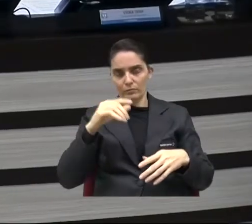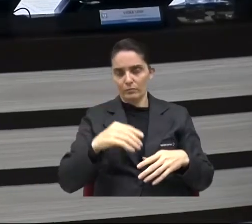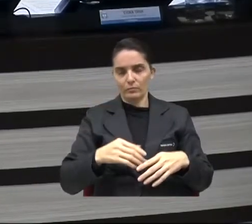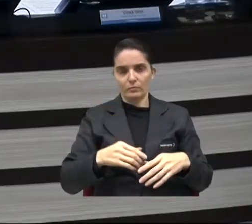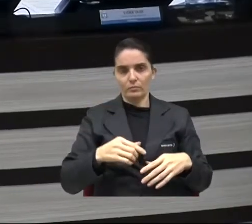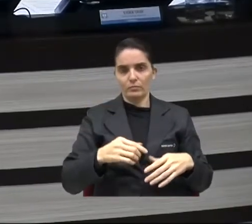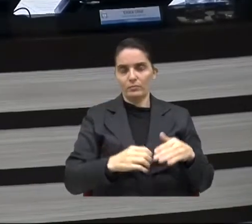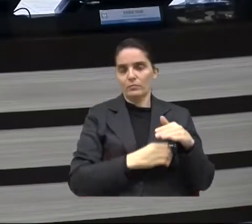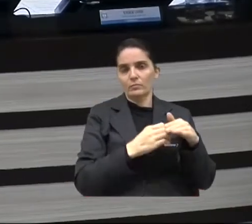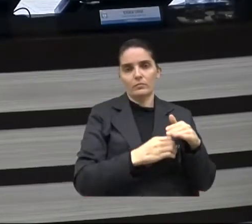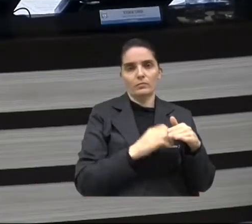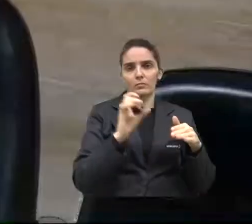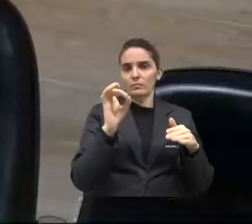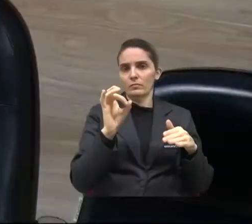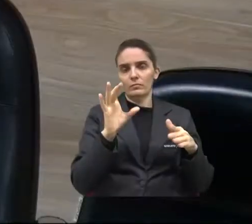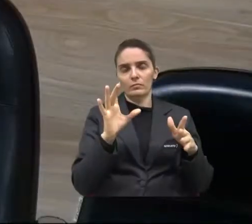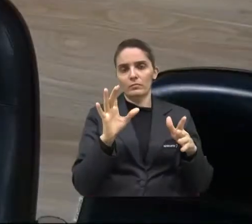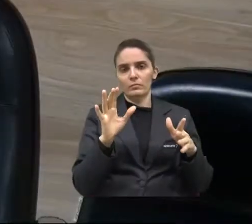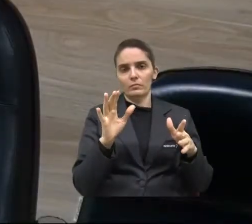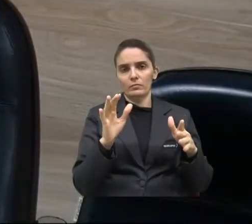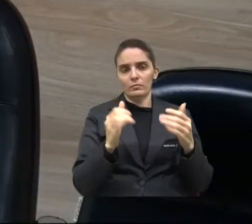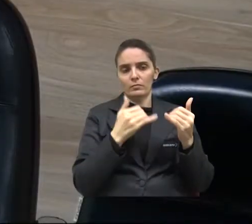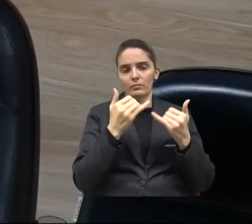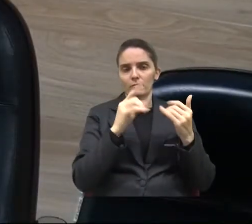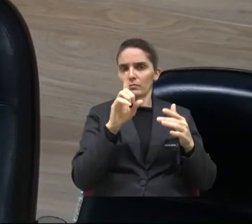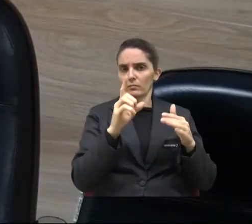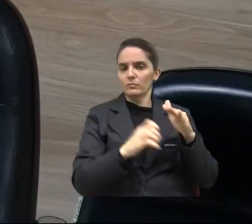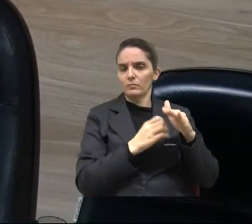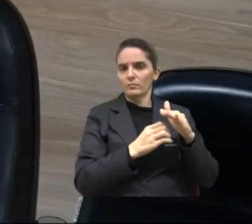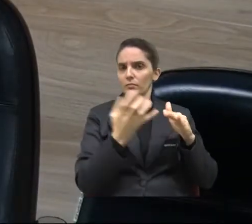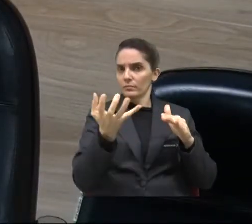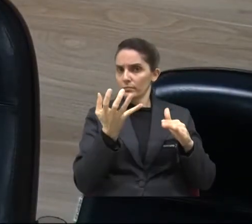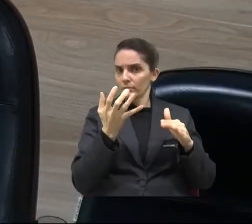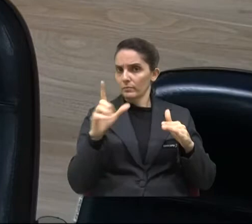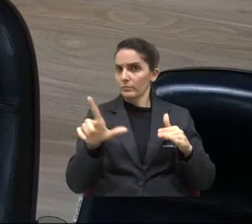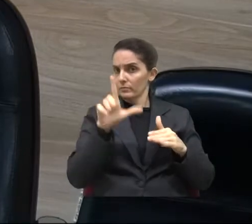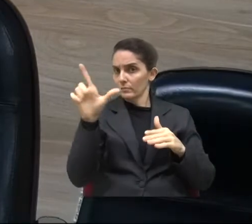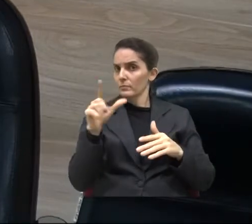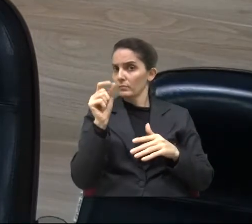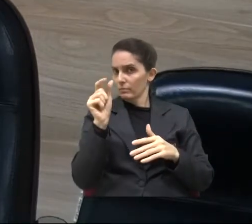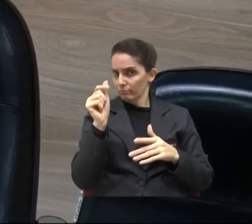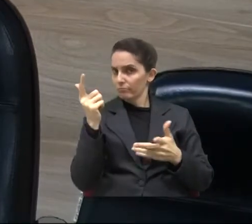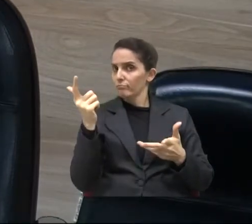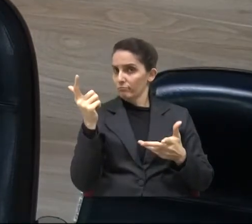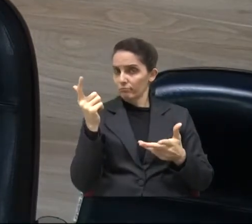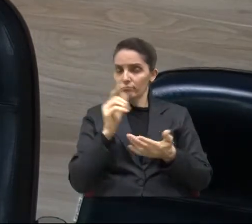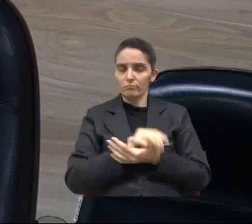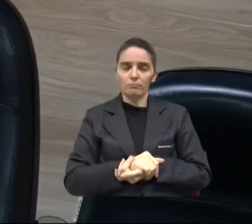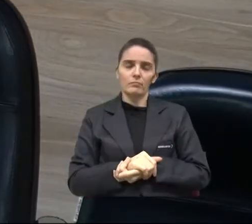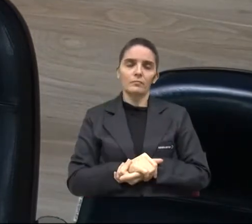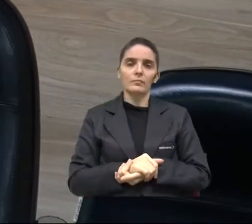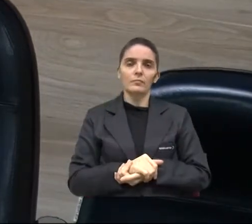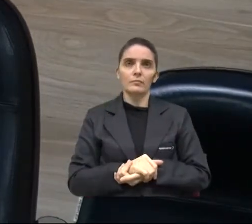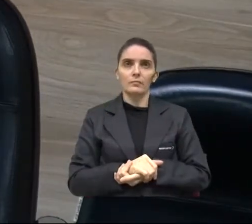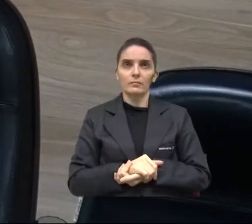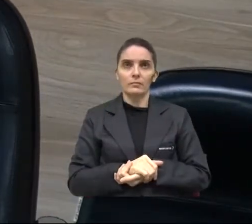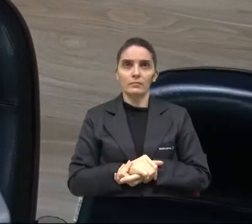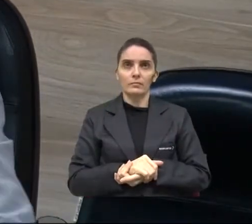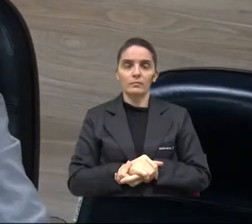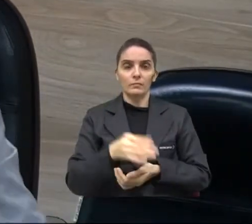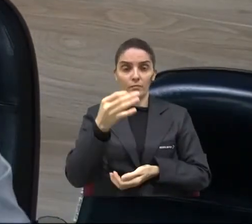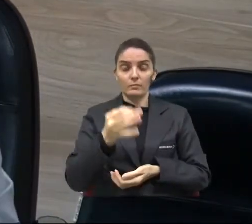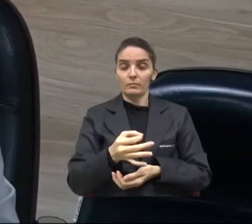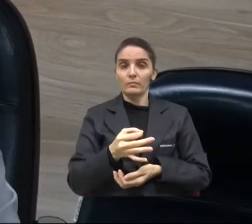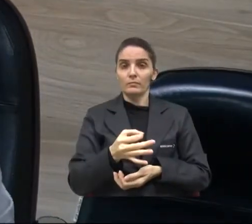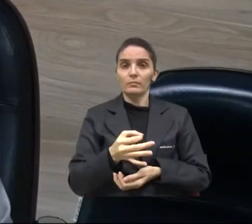que ele não tenha lucro. Essa é a finalidade da empresa, ter lucro. É óbvio